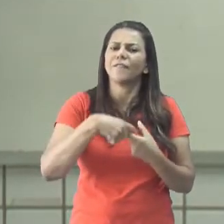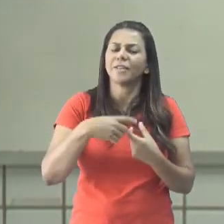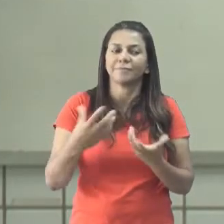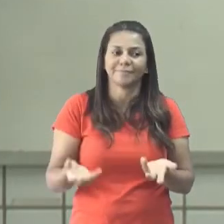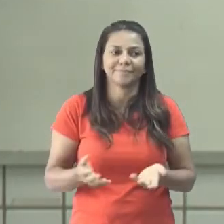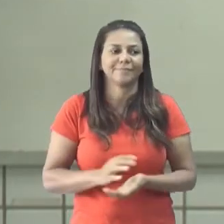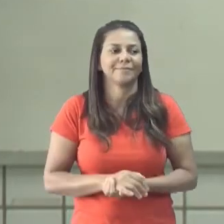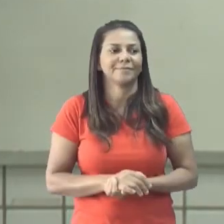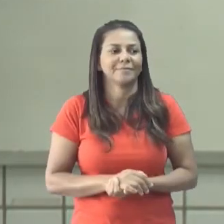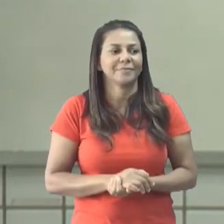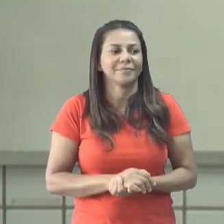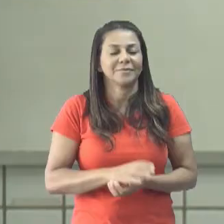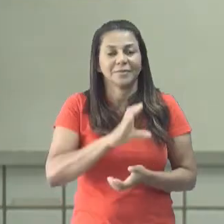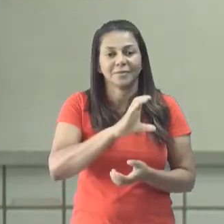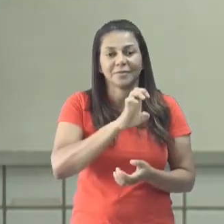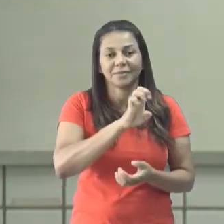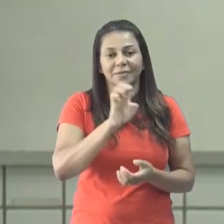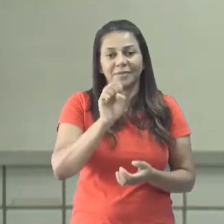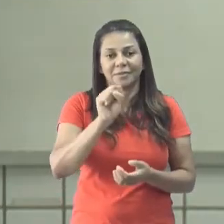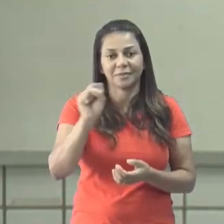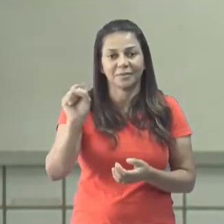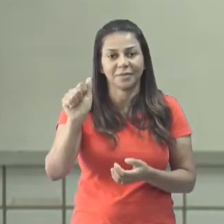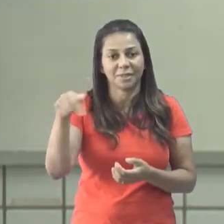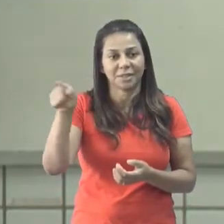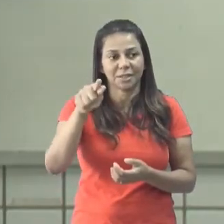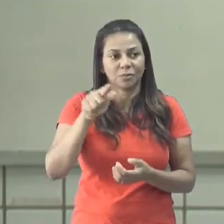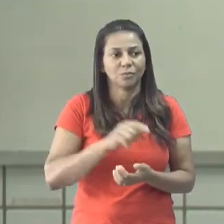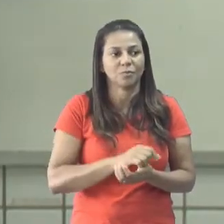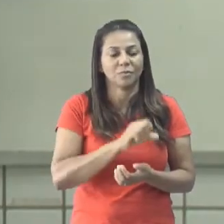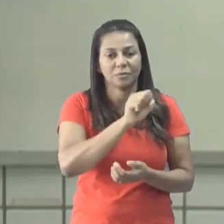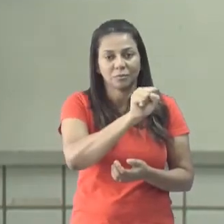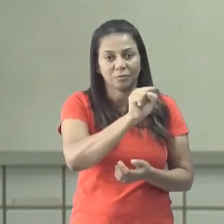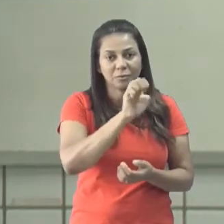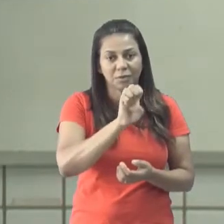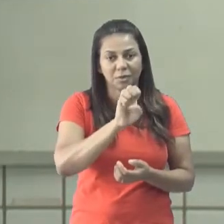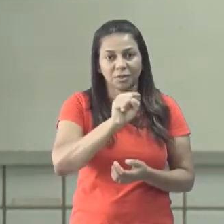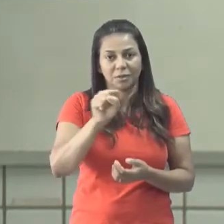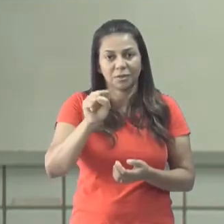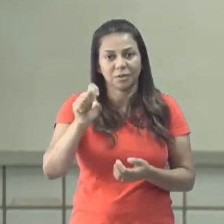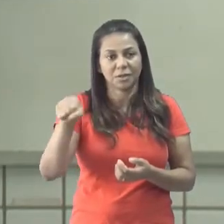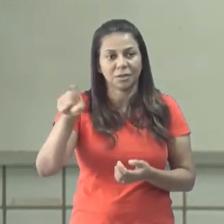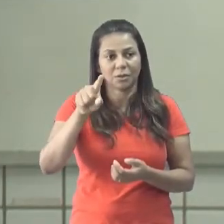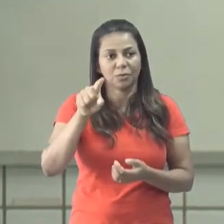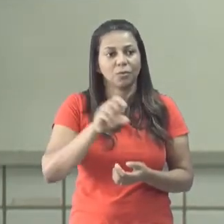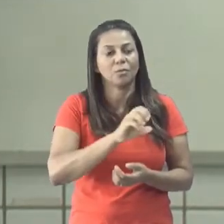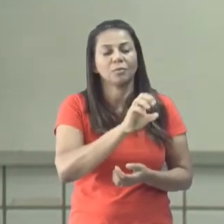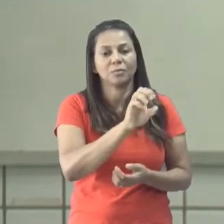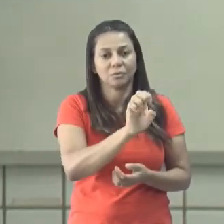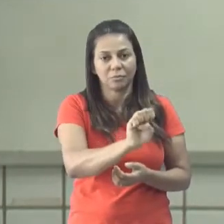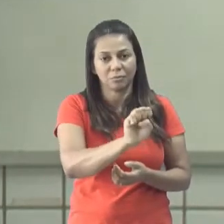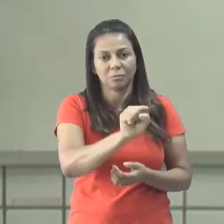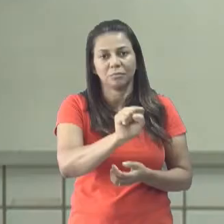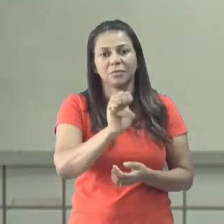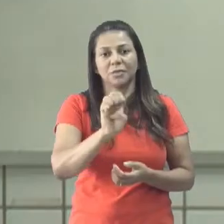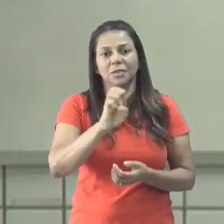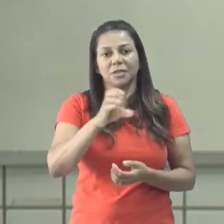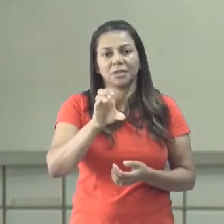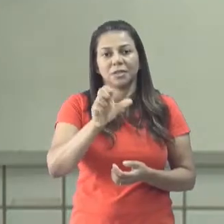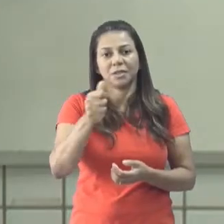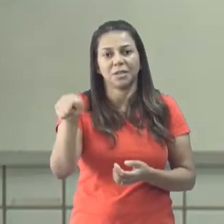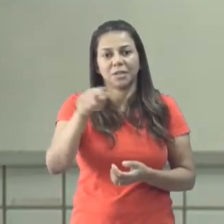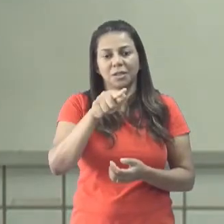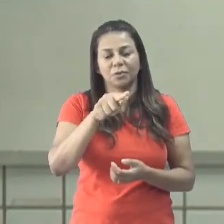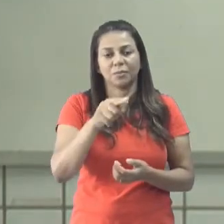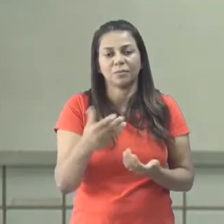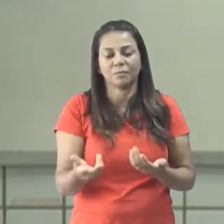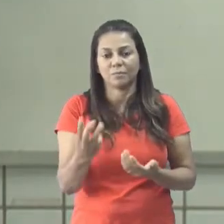E por fim, nós falamos de seção. Seção é uma palavra homônima, homófona, mas que tem as